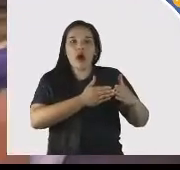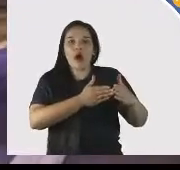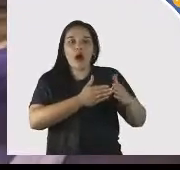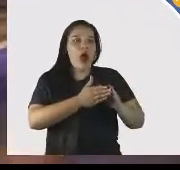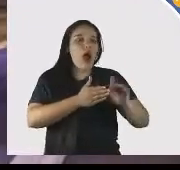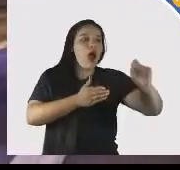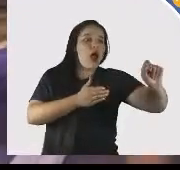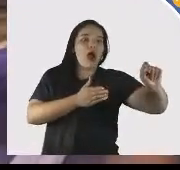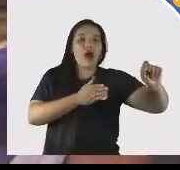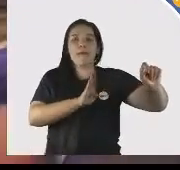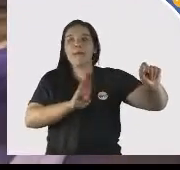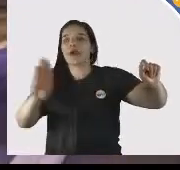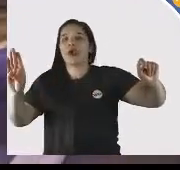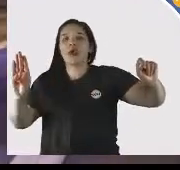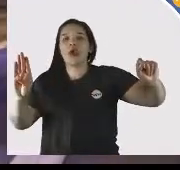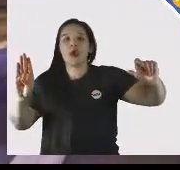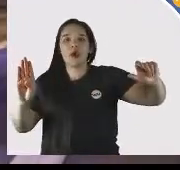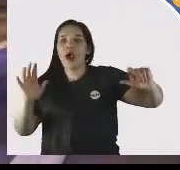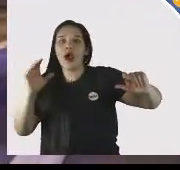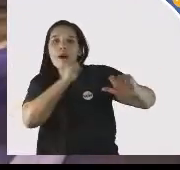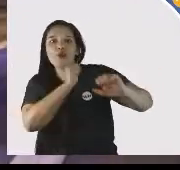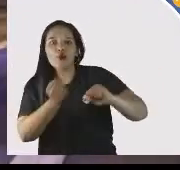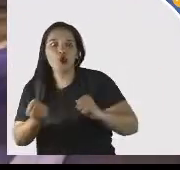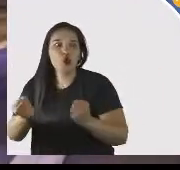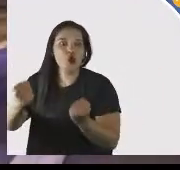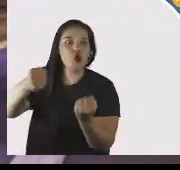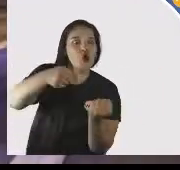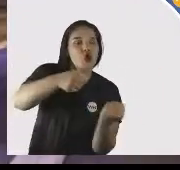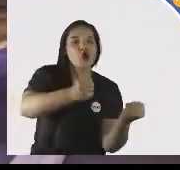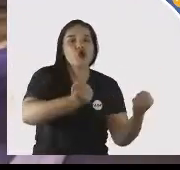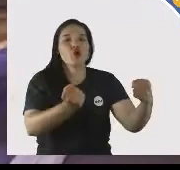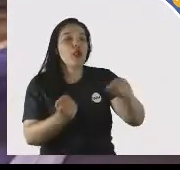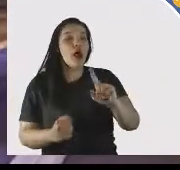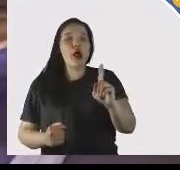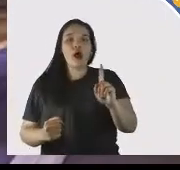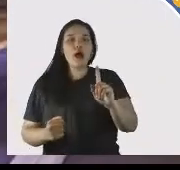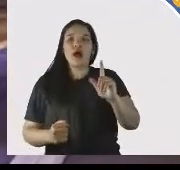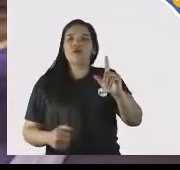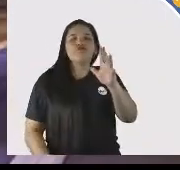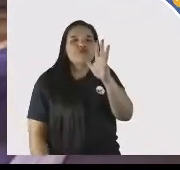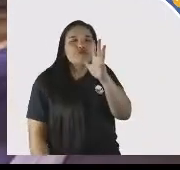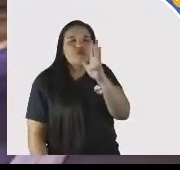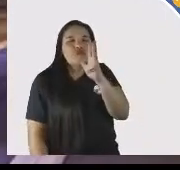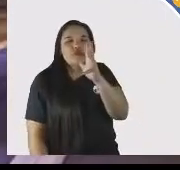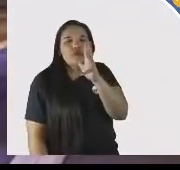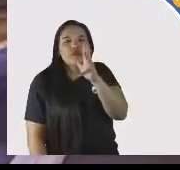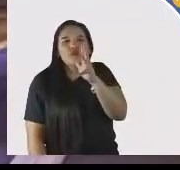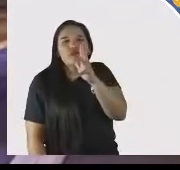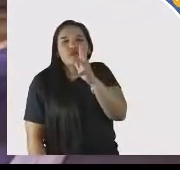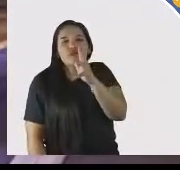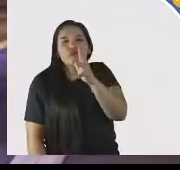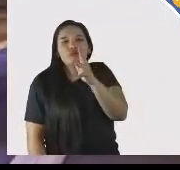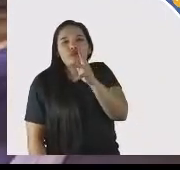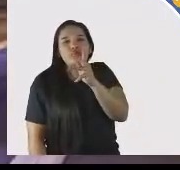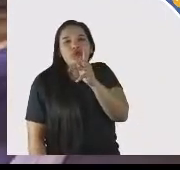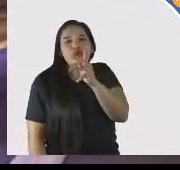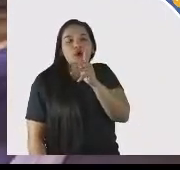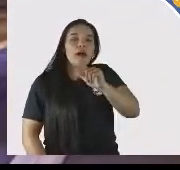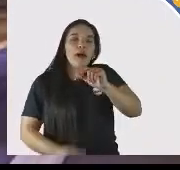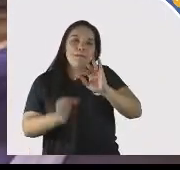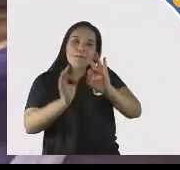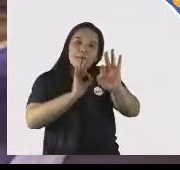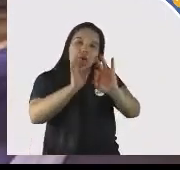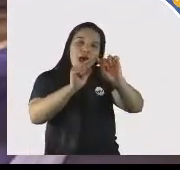na uma lancha que você vira rapidinho um negócio lento E agora tem que preparar toda essa cadeia logística